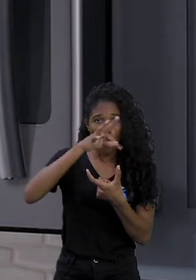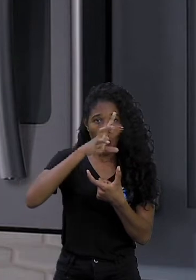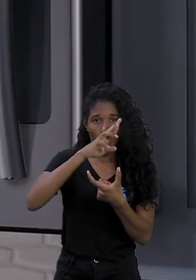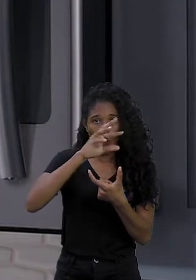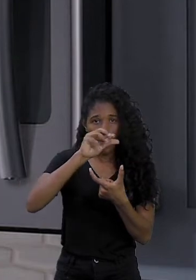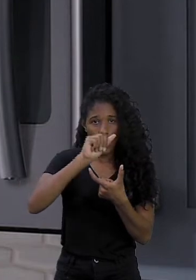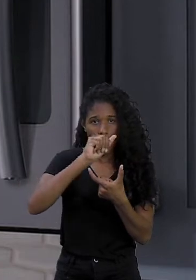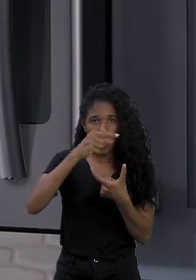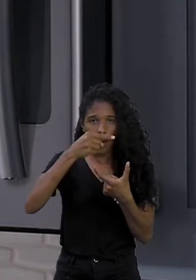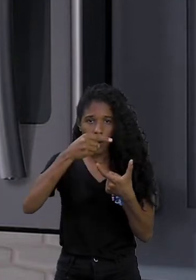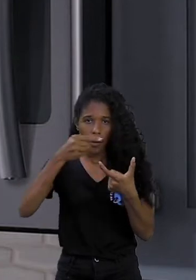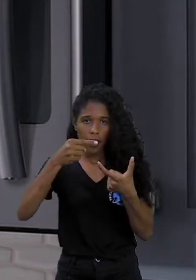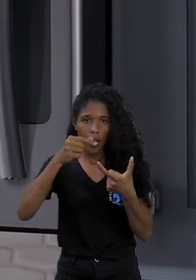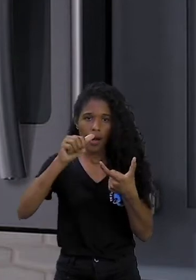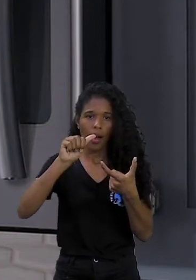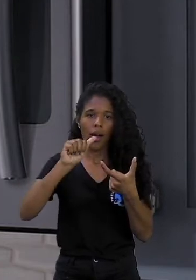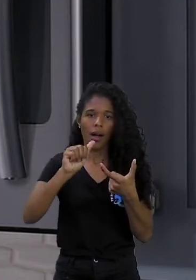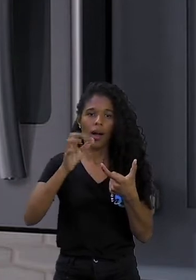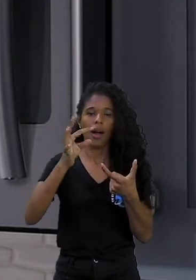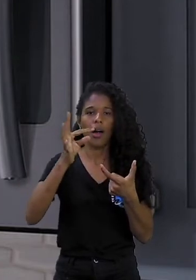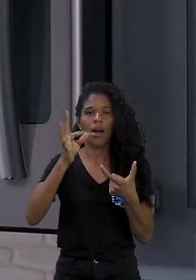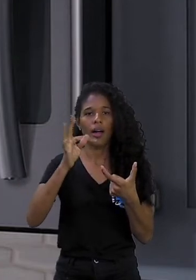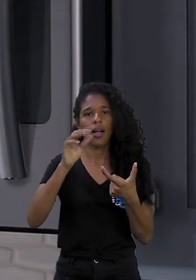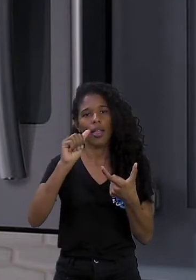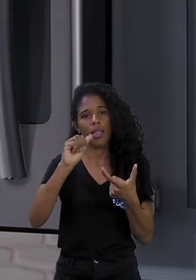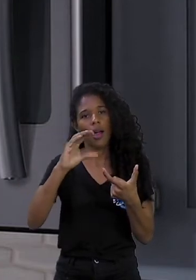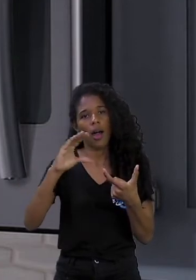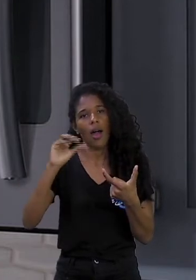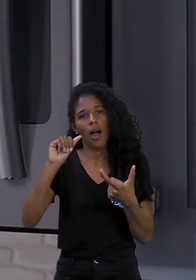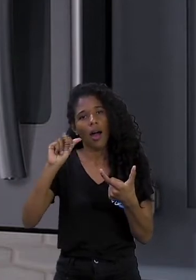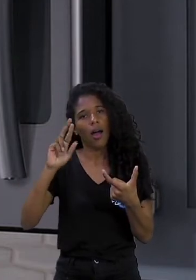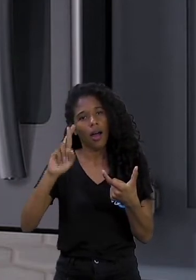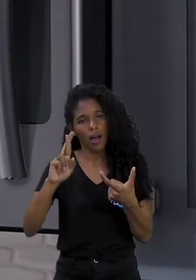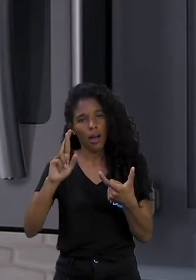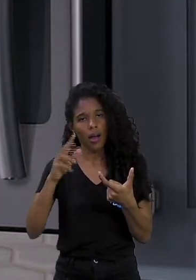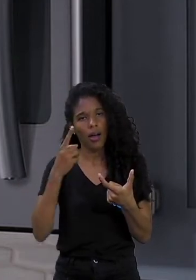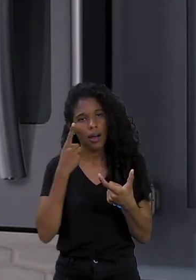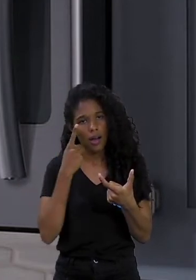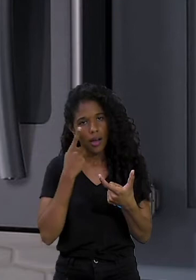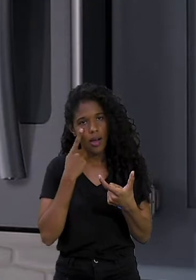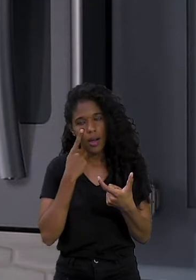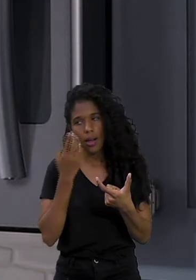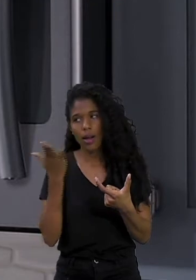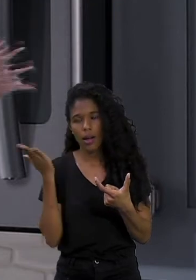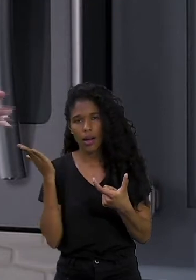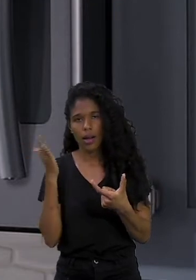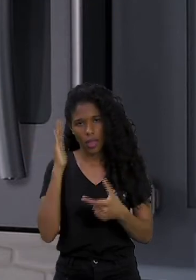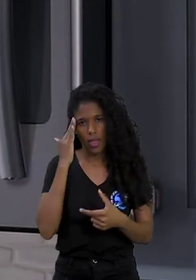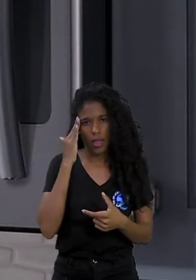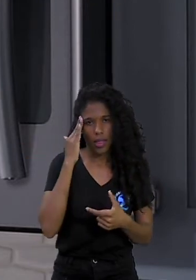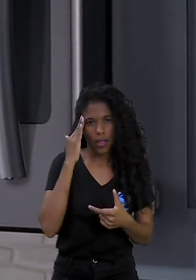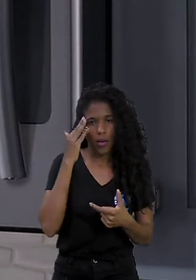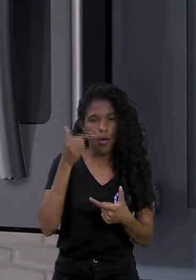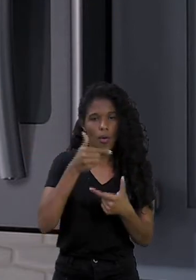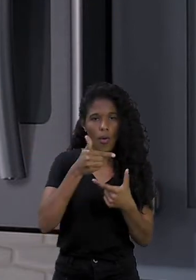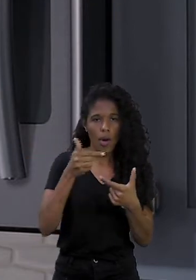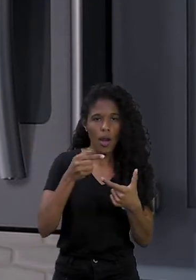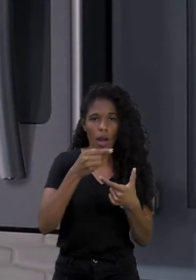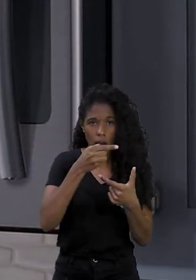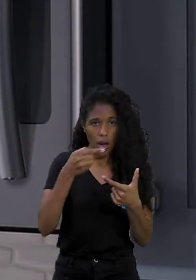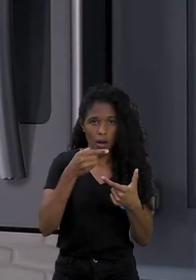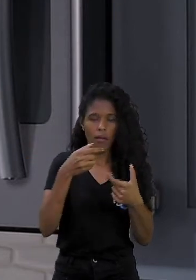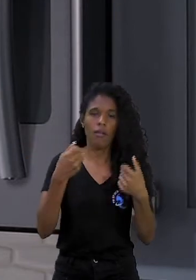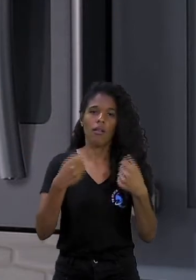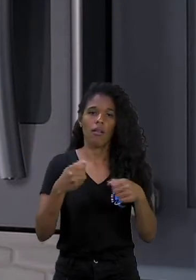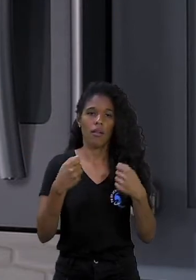De hífen. Micro-ondas é o mesmo caso. Muita gente escreve micro-ondas tudo junto. Mas não,